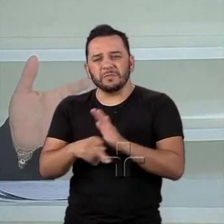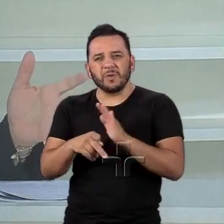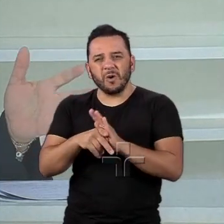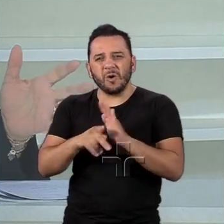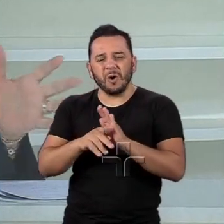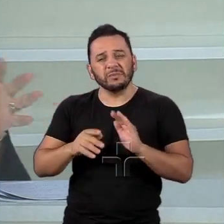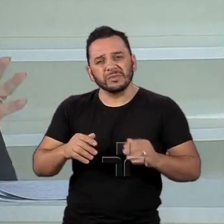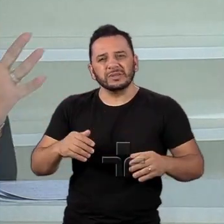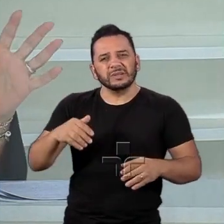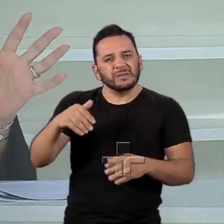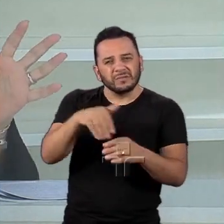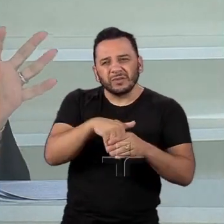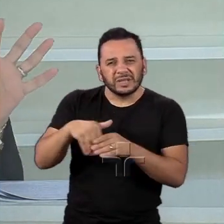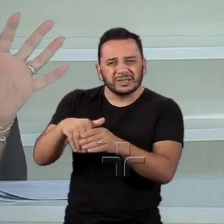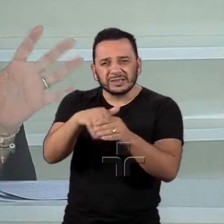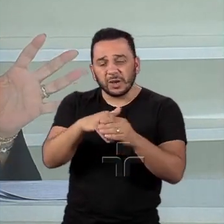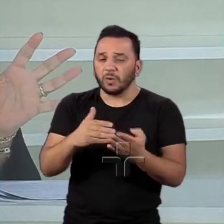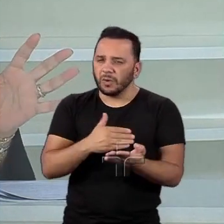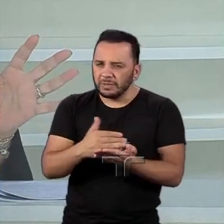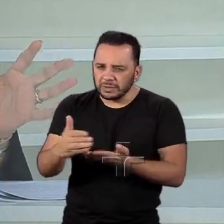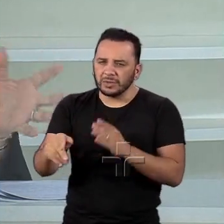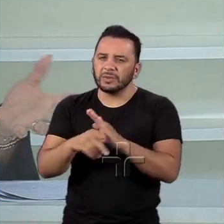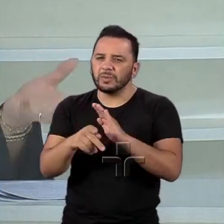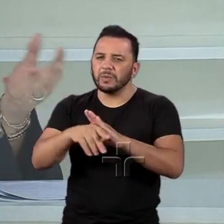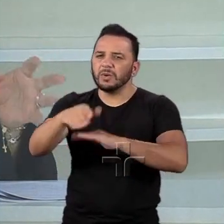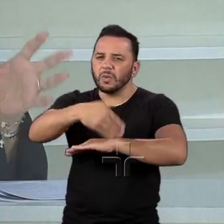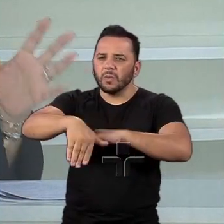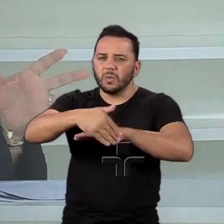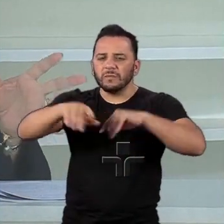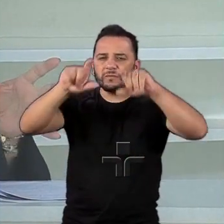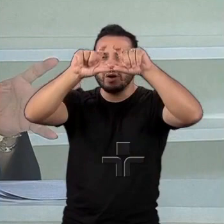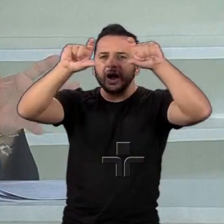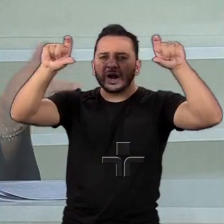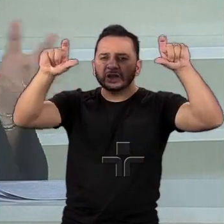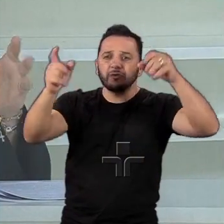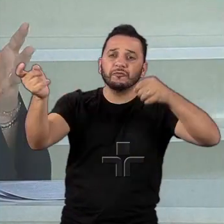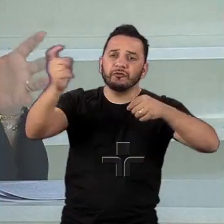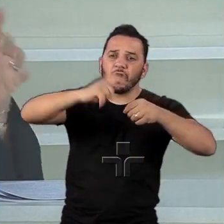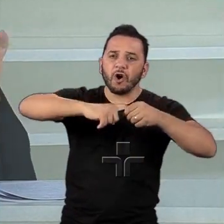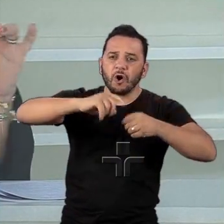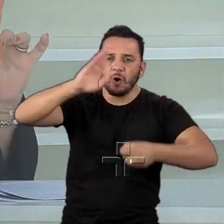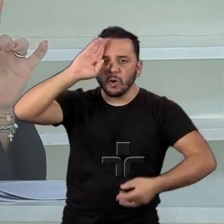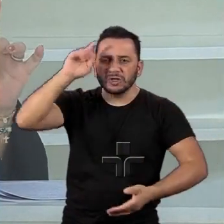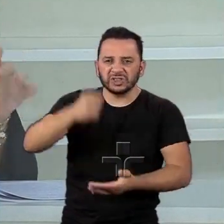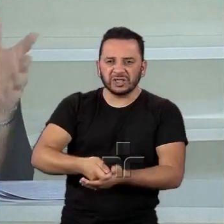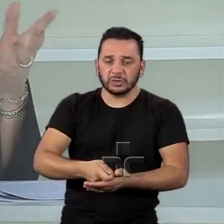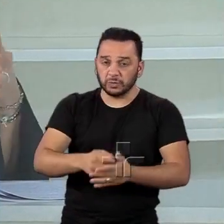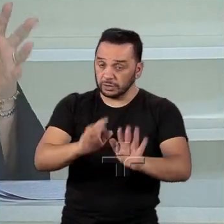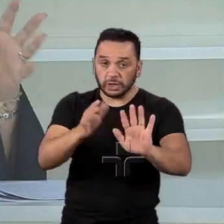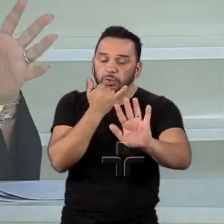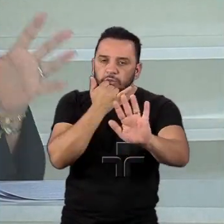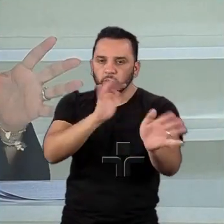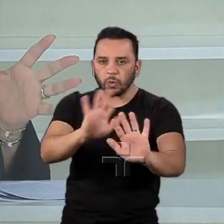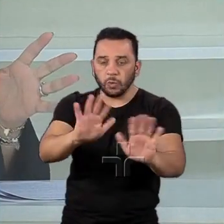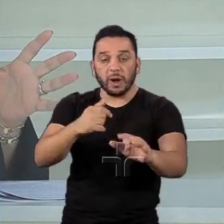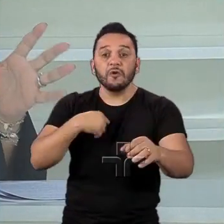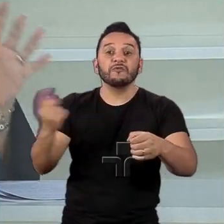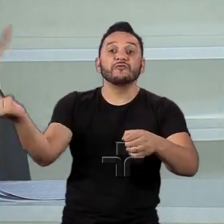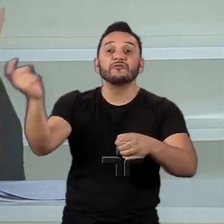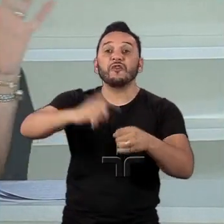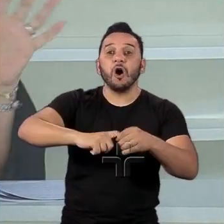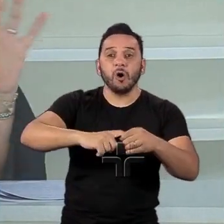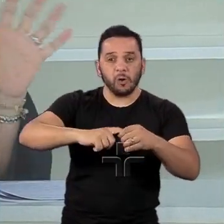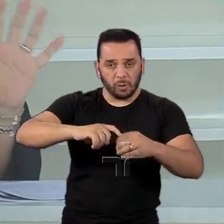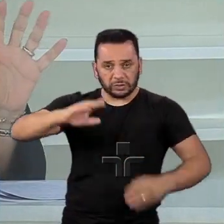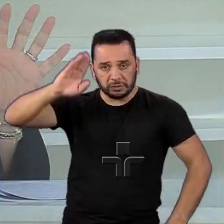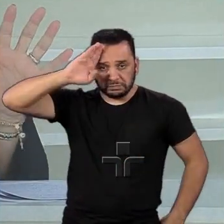começamos um movimento de rua com muitas faixas organizadas, a volta da ditadura, a volta dos militares.